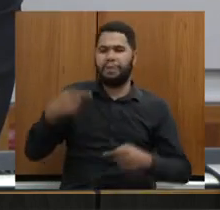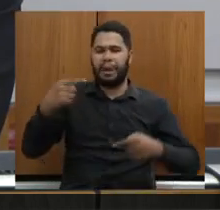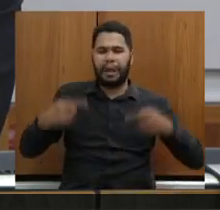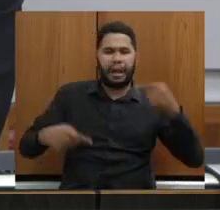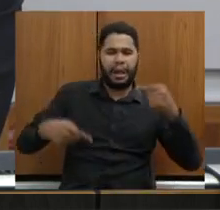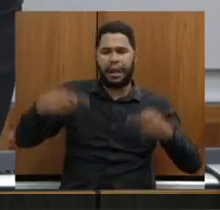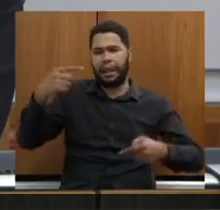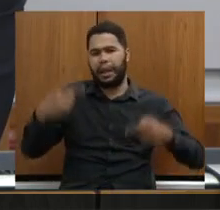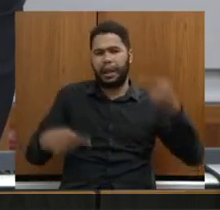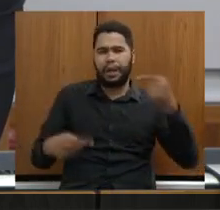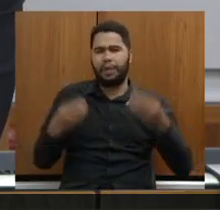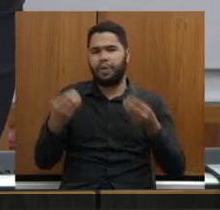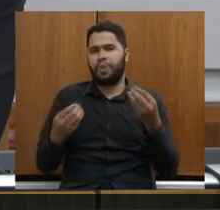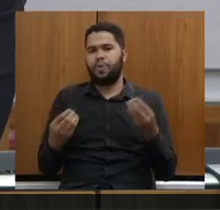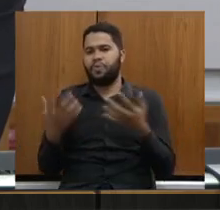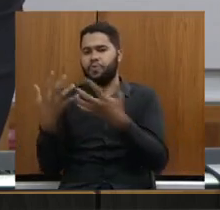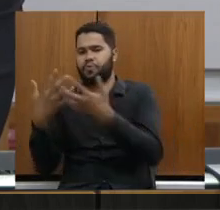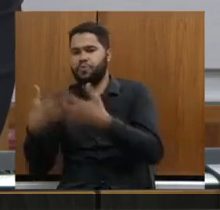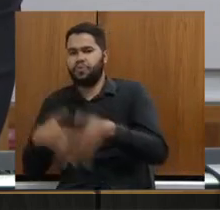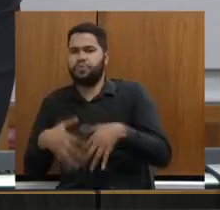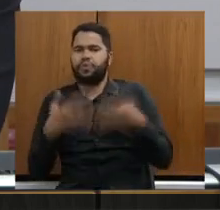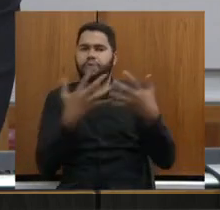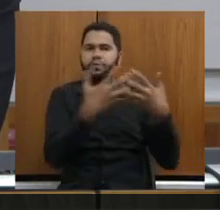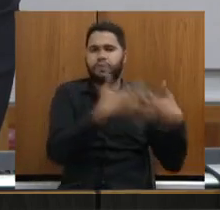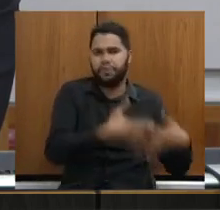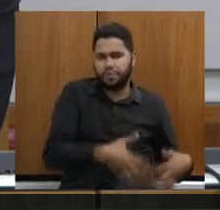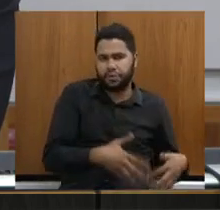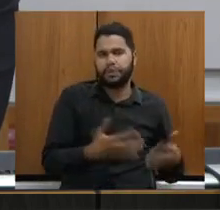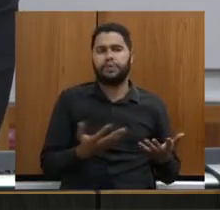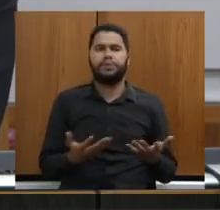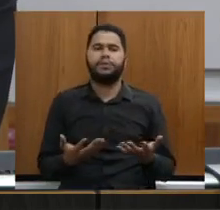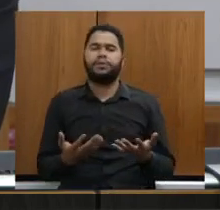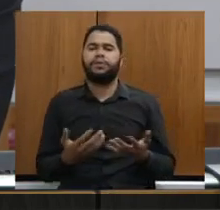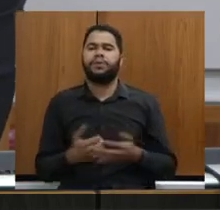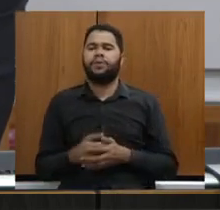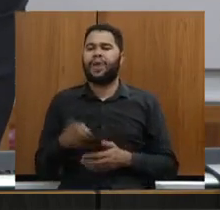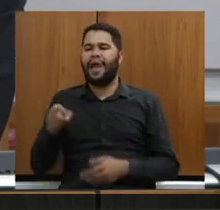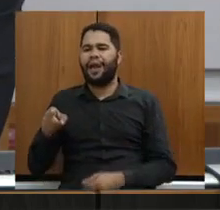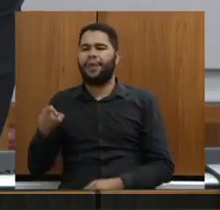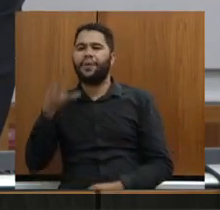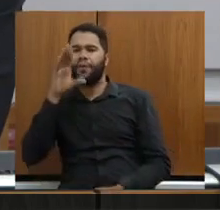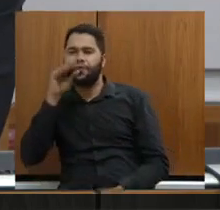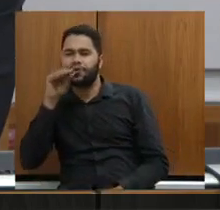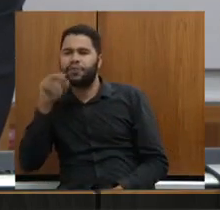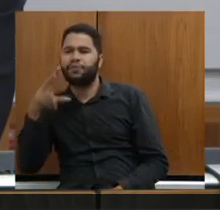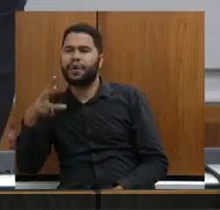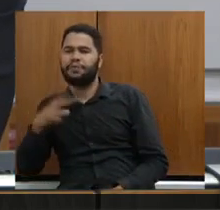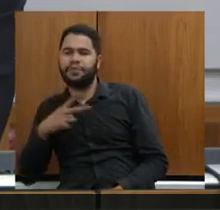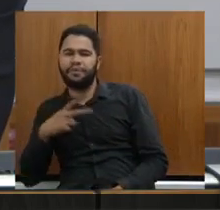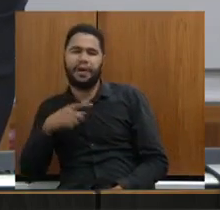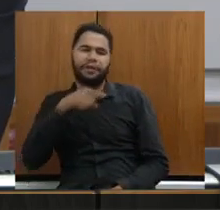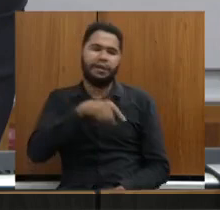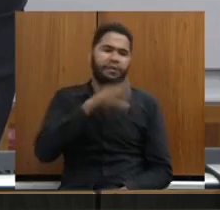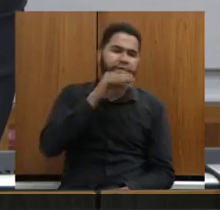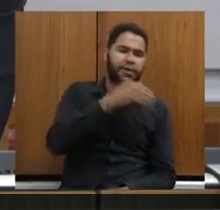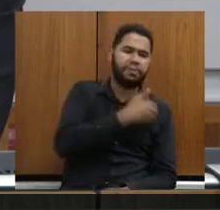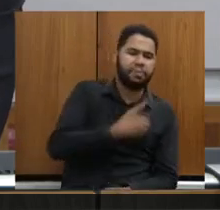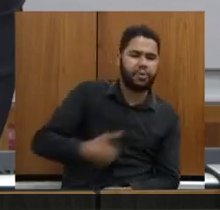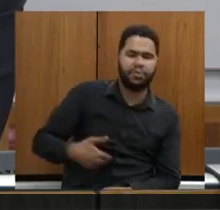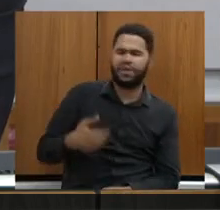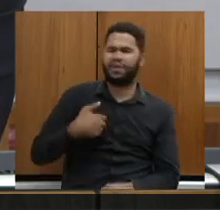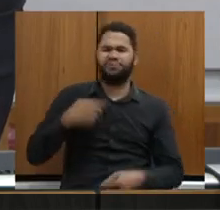funcionar não é o funcionalismo público Às vezes tem um trabalho pior que o funcionário privado porém vai eu nunca entro nessa discussão